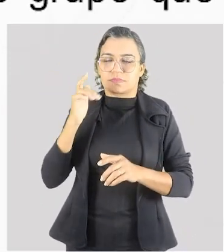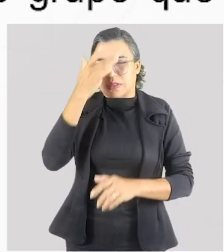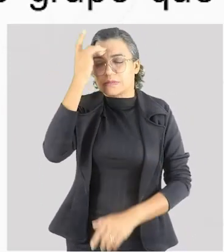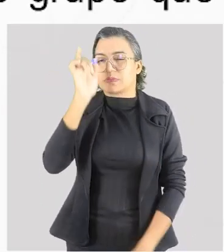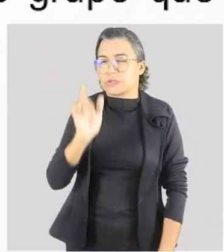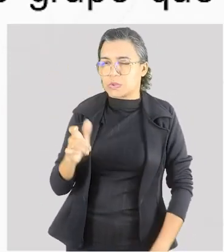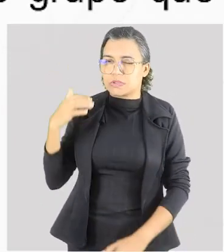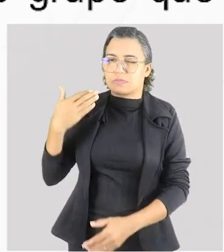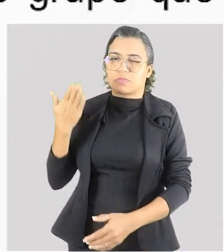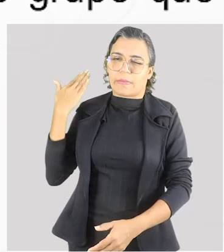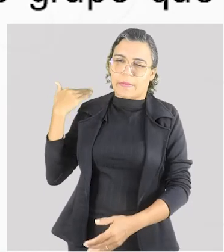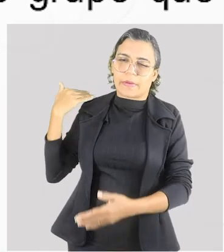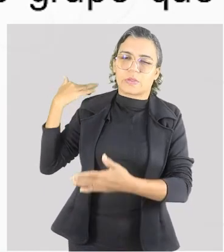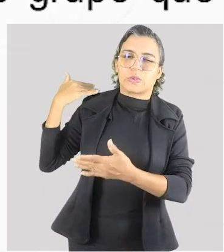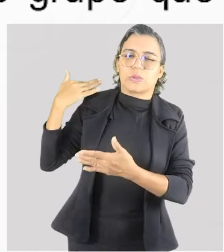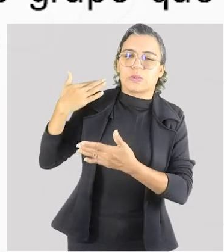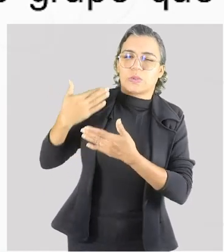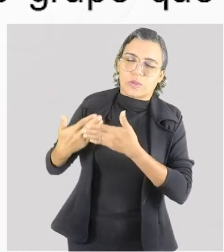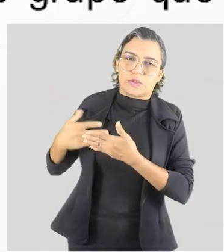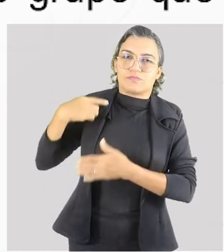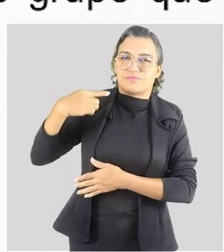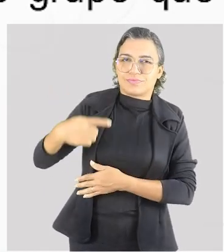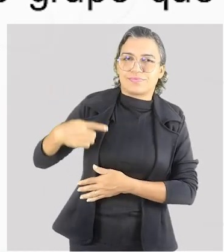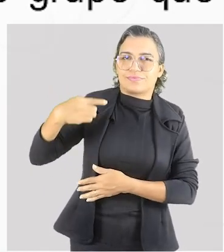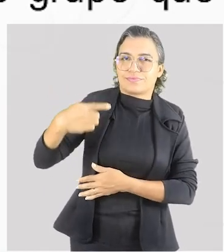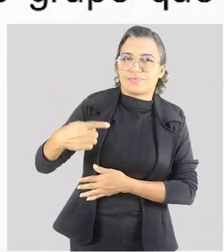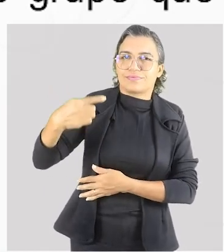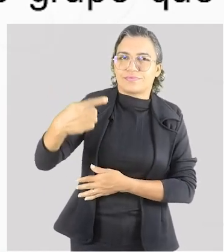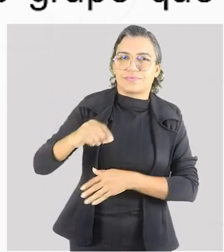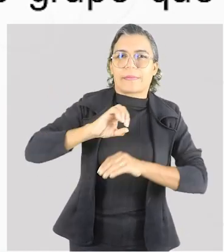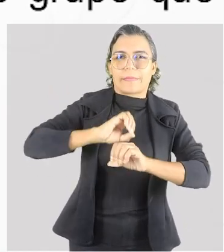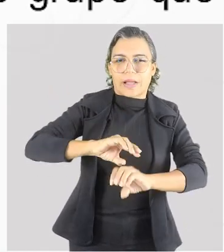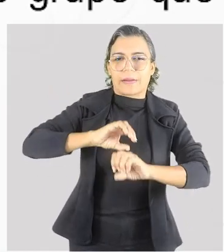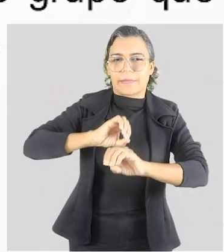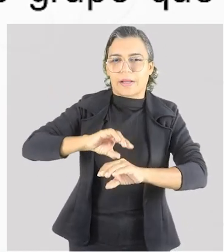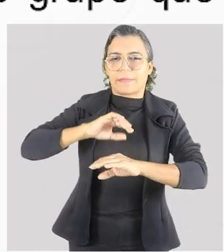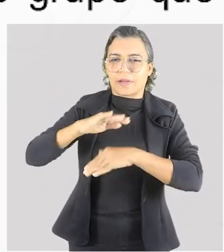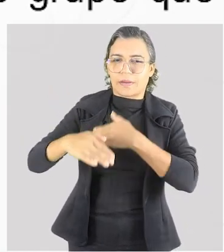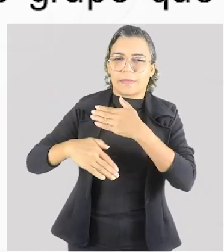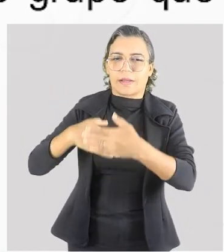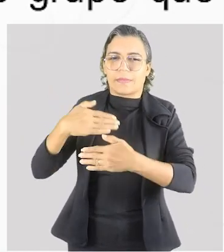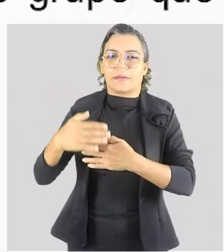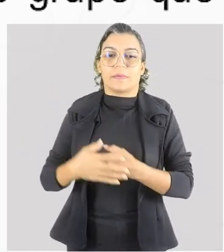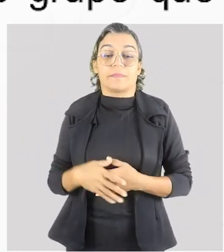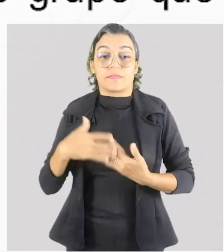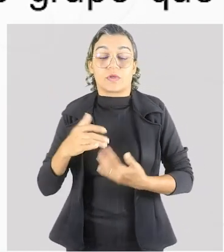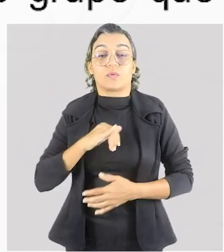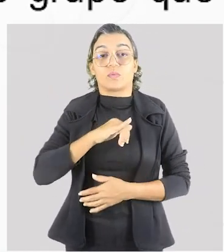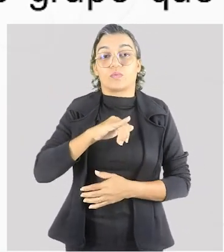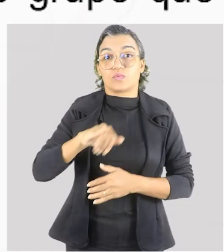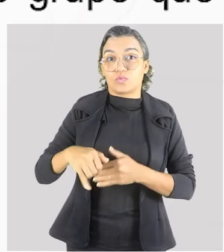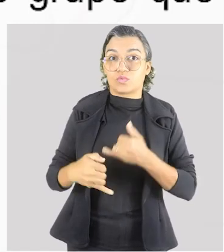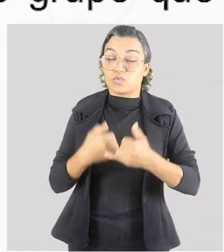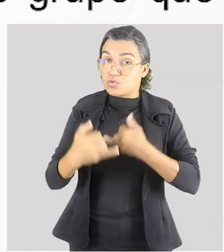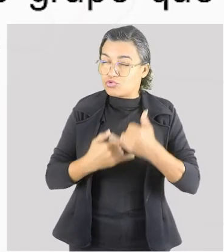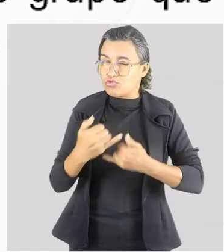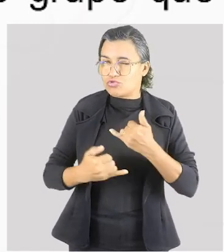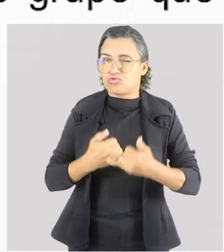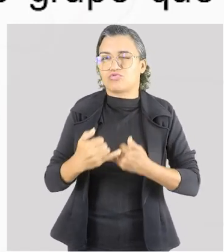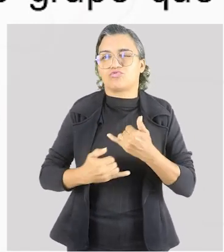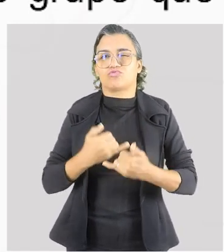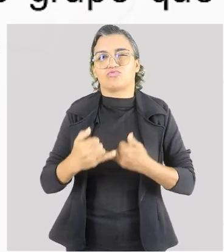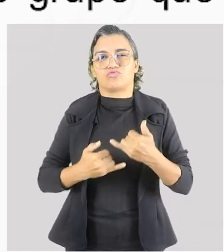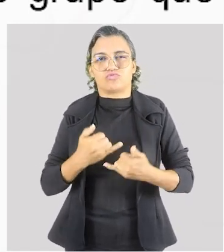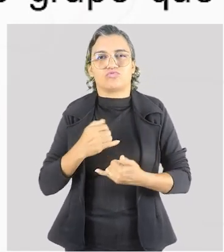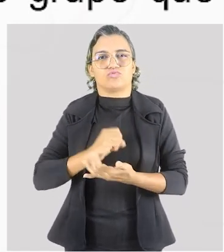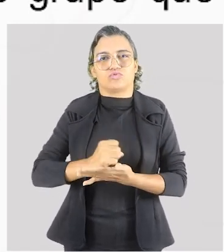tempo, passando de geração para geração. Nesses jogos, não existem regras